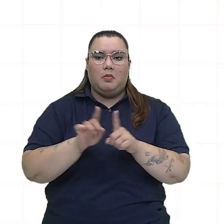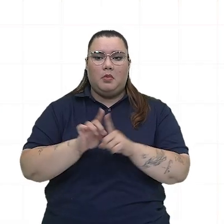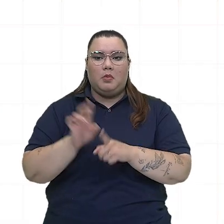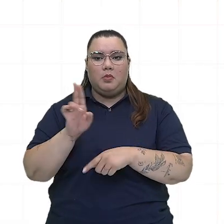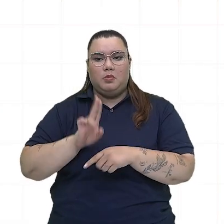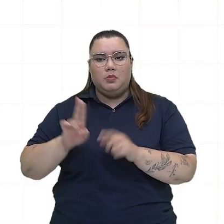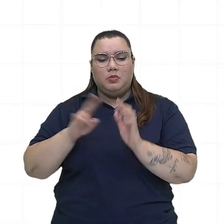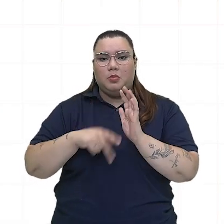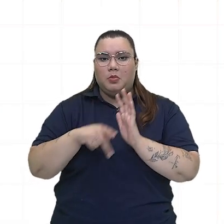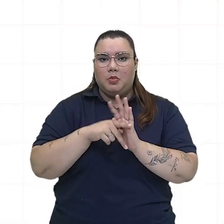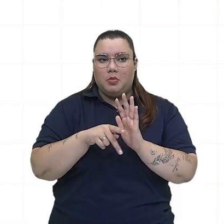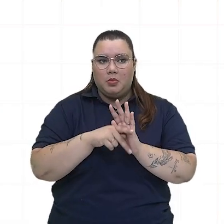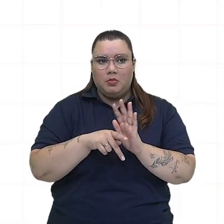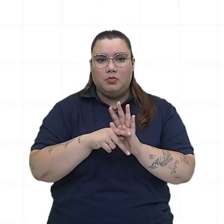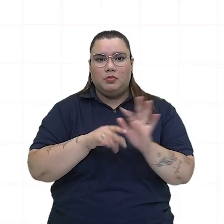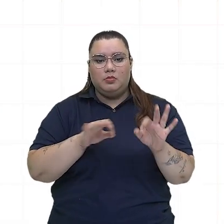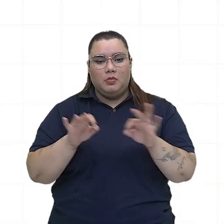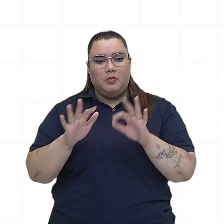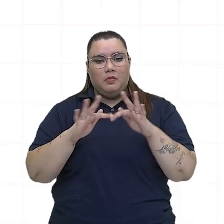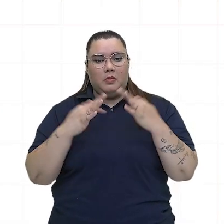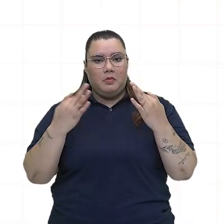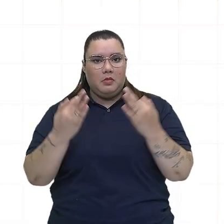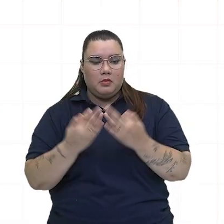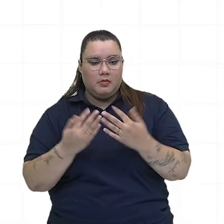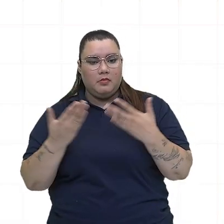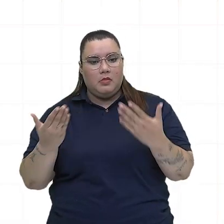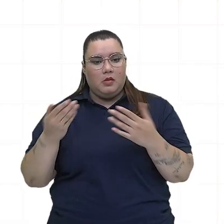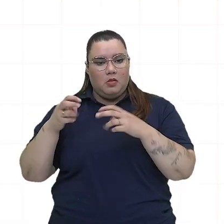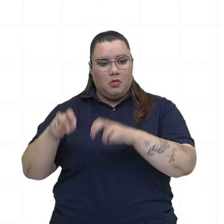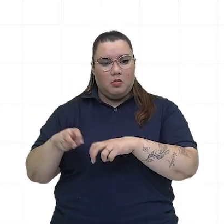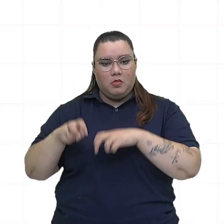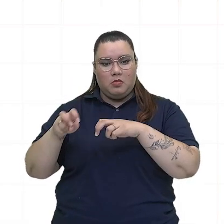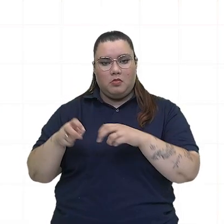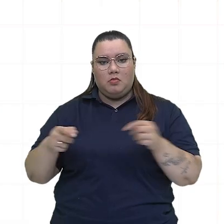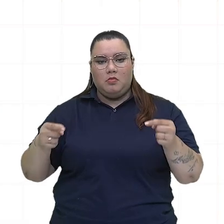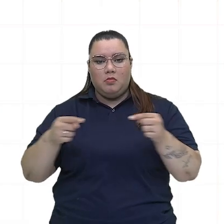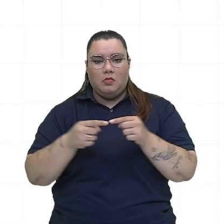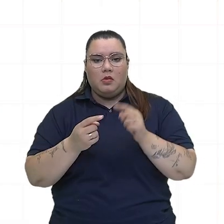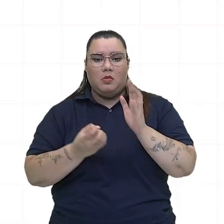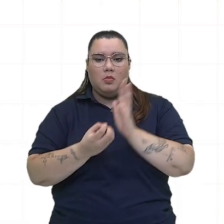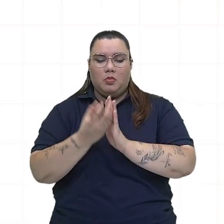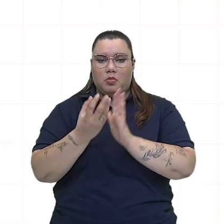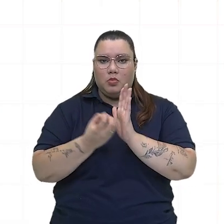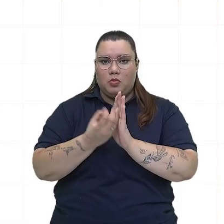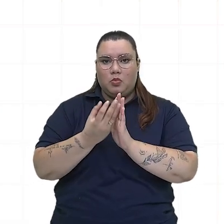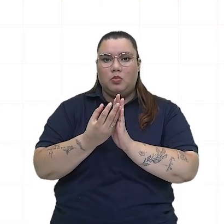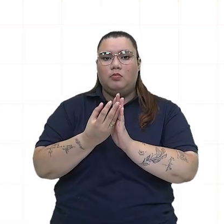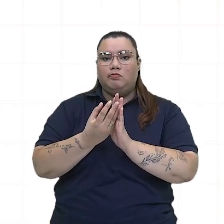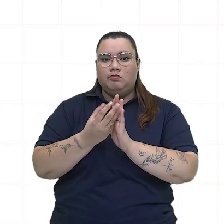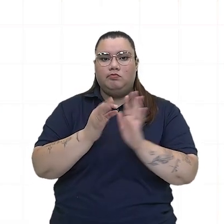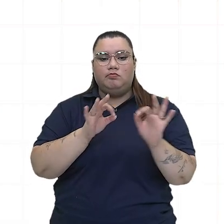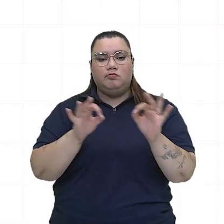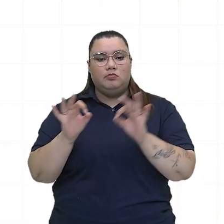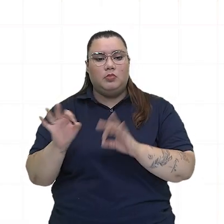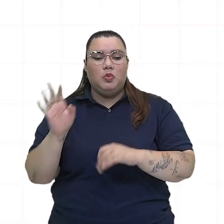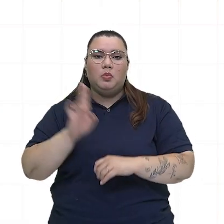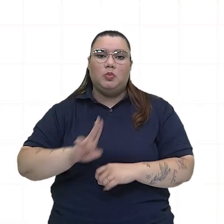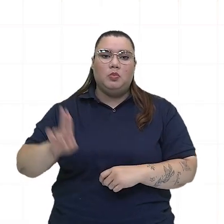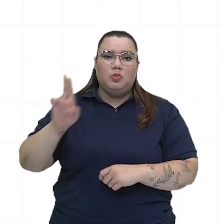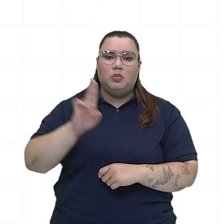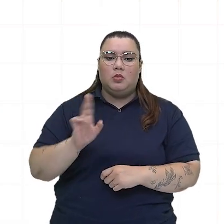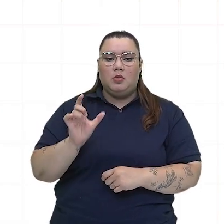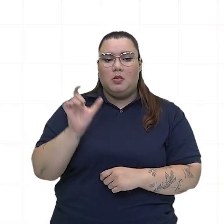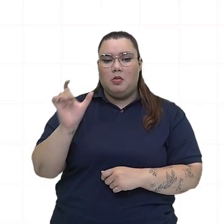para o consumo da família. O agricultor ele era visto ali como um produtor de baixa renda ou até mesmo se